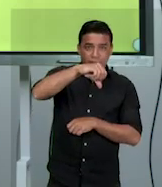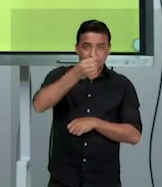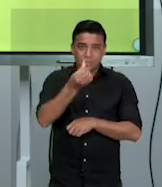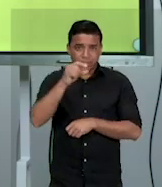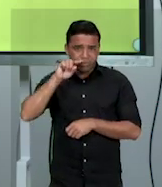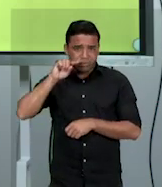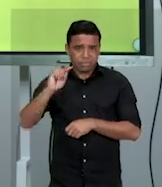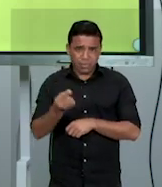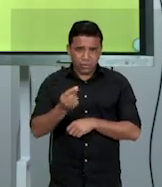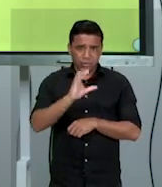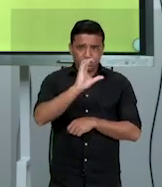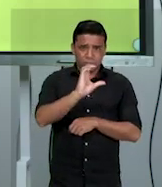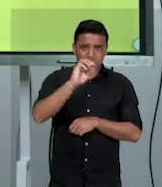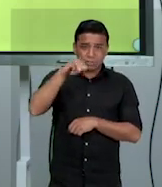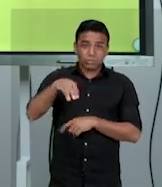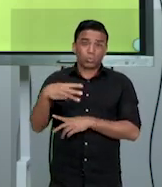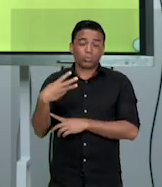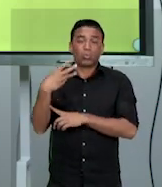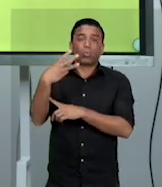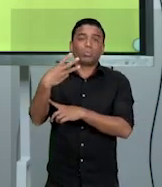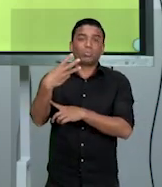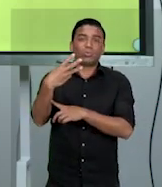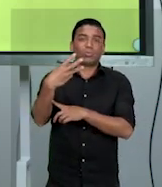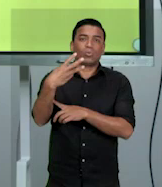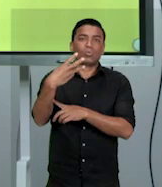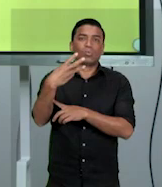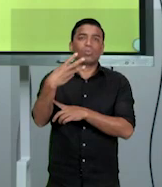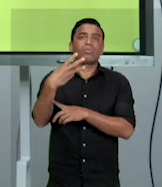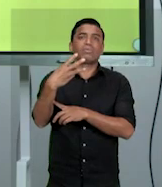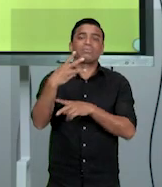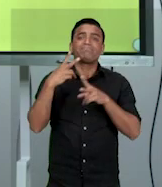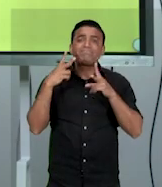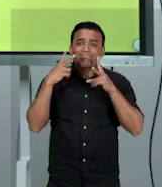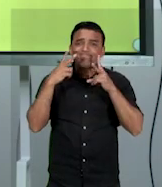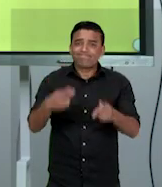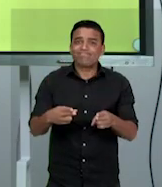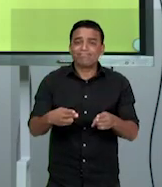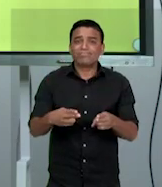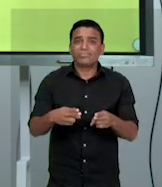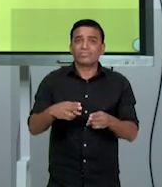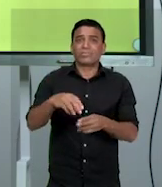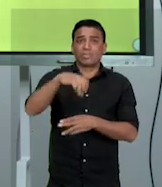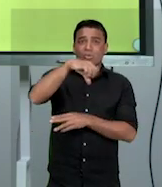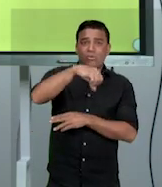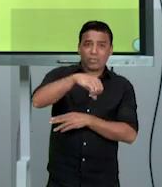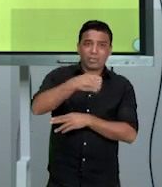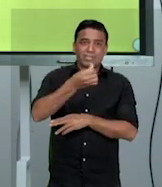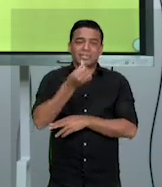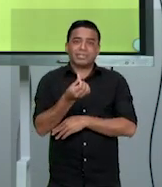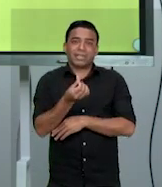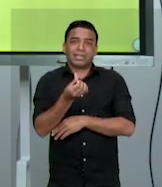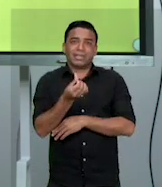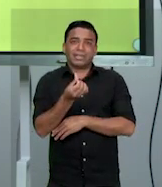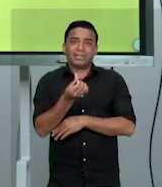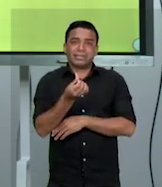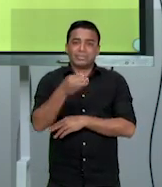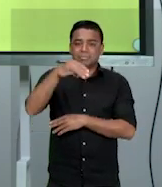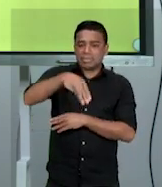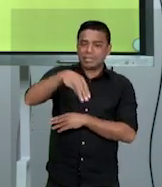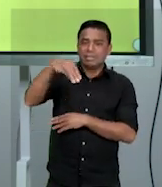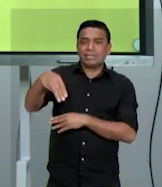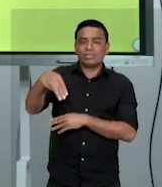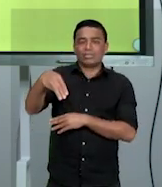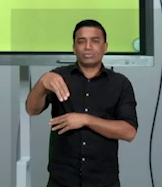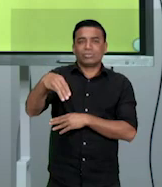96.000 centímetros cúbicos vai corresponder, então, a 96